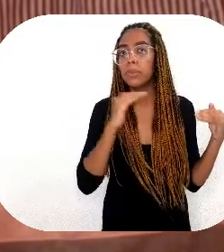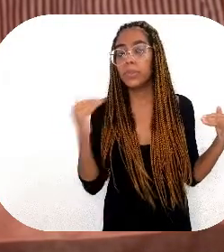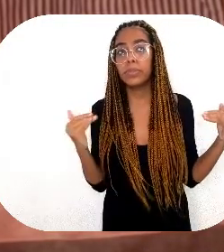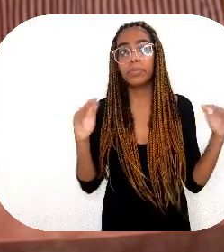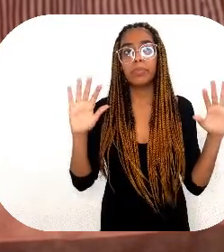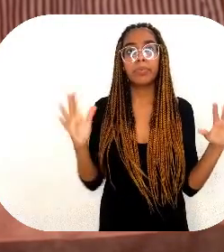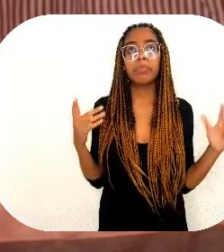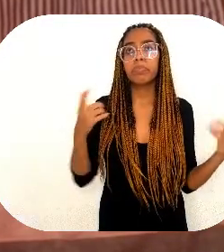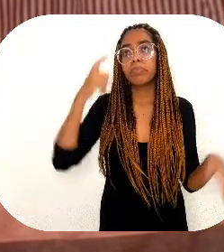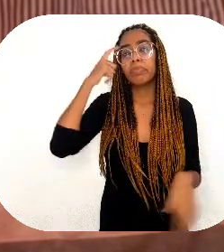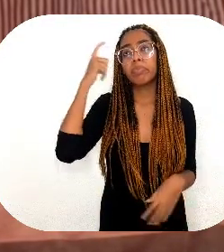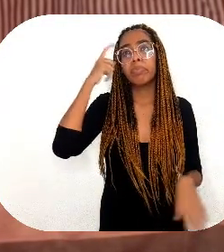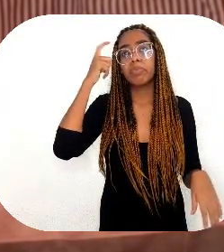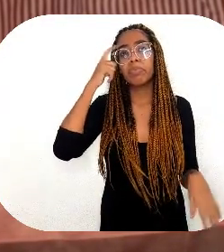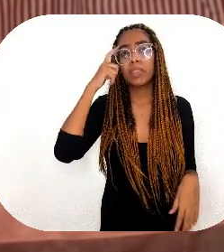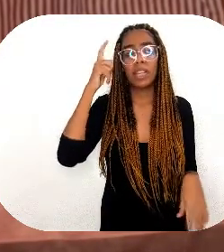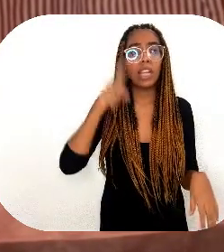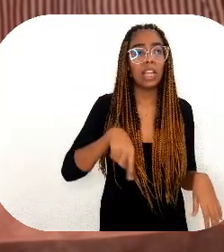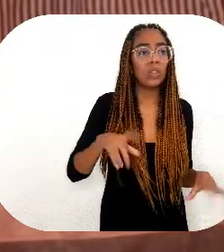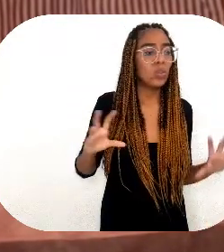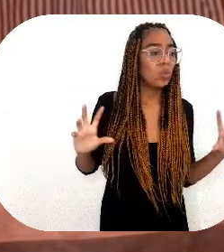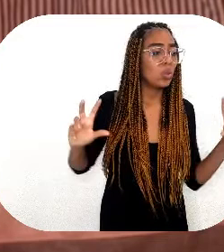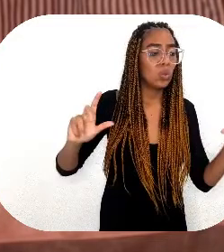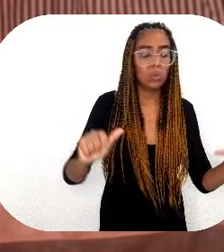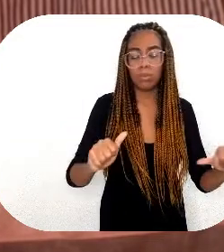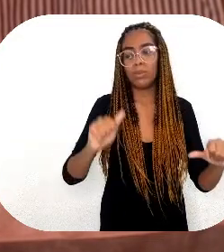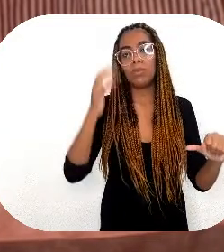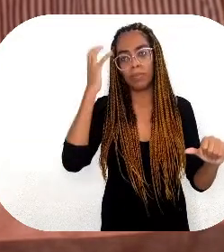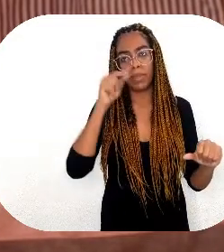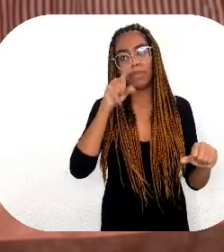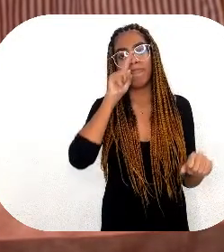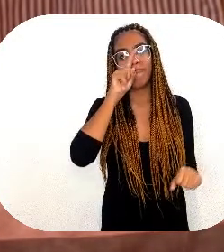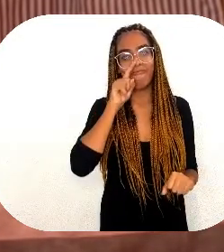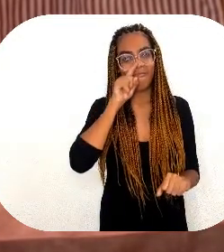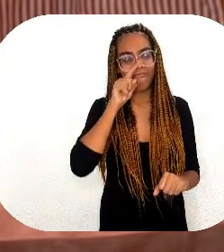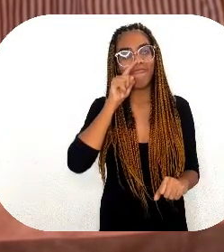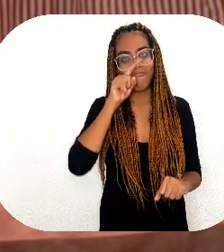mais jovem, nem o mais corajoso, nem o mais forte e nem o mais